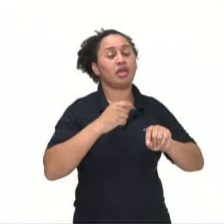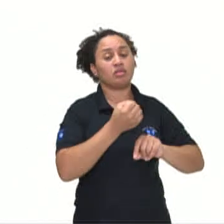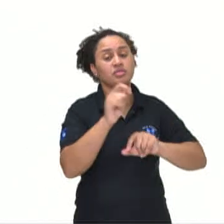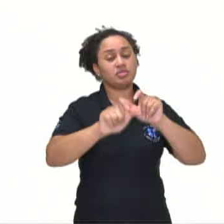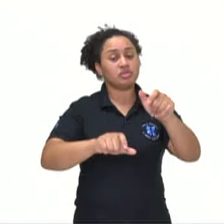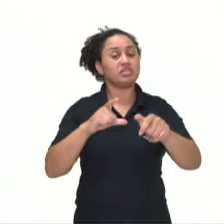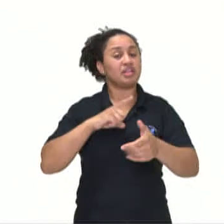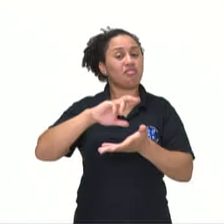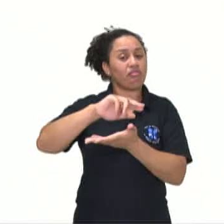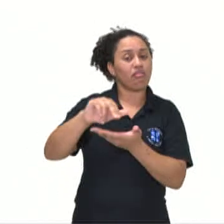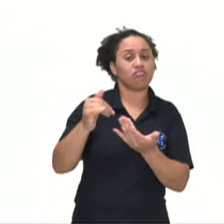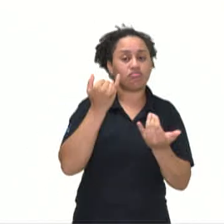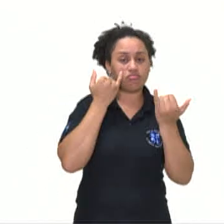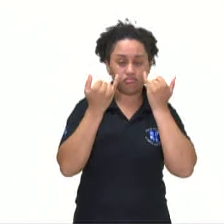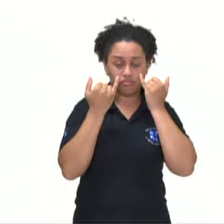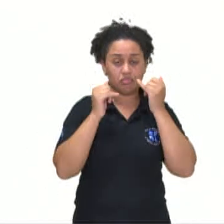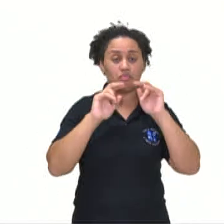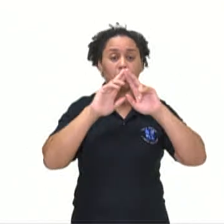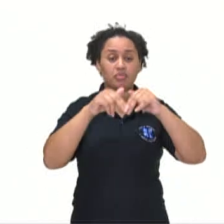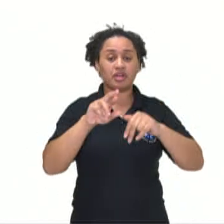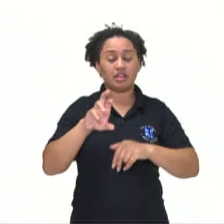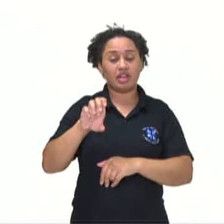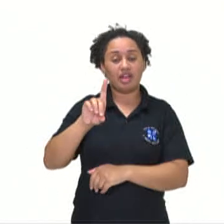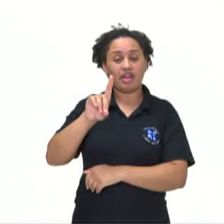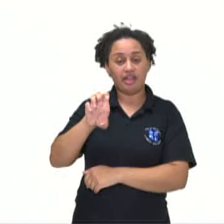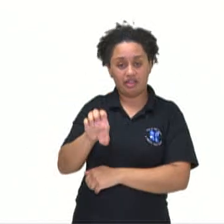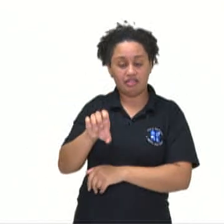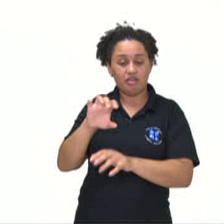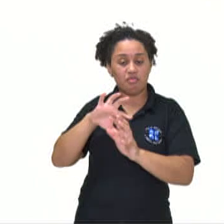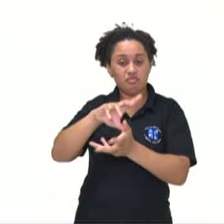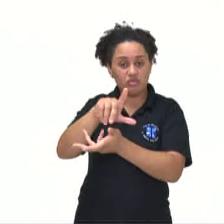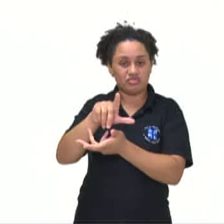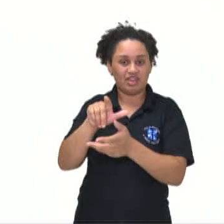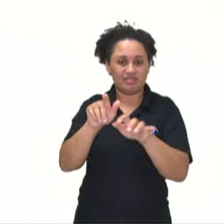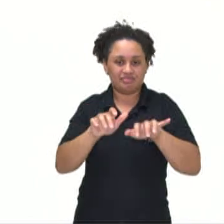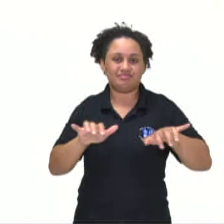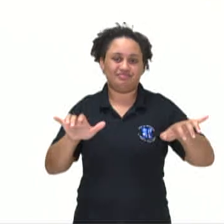informações. Por isso é chamado de rede mundial de computadores